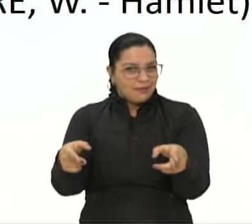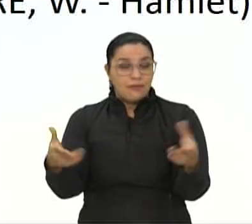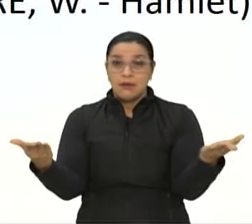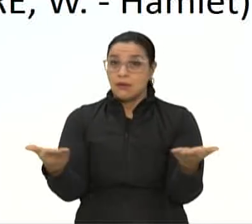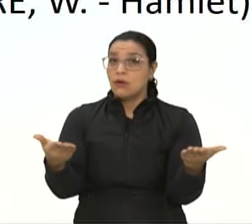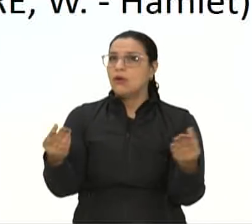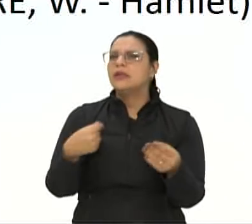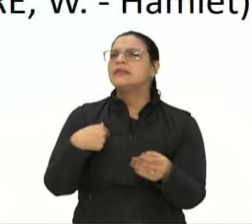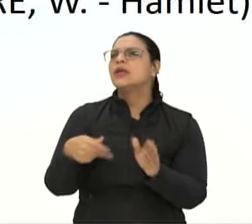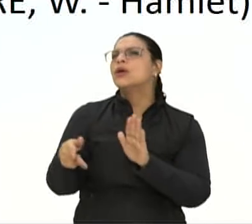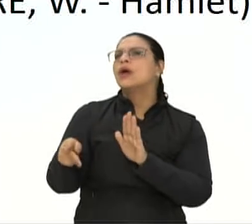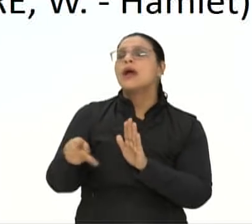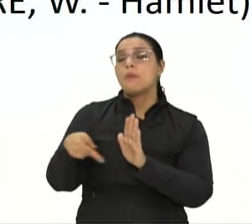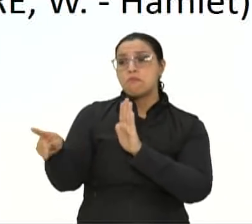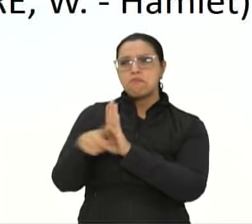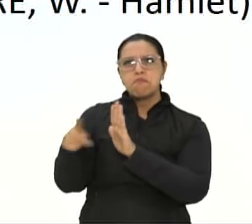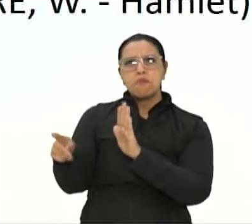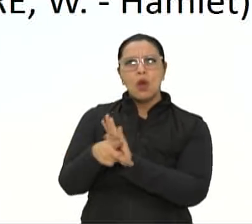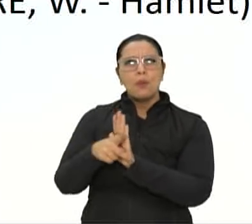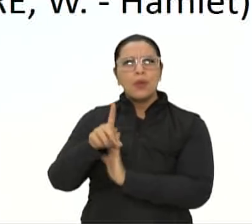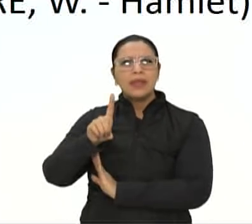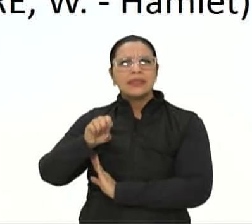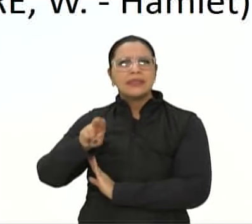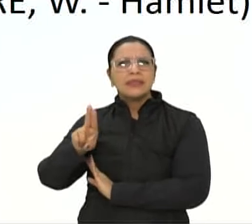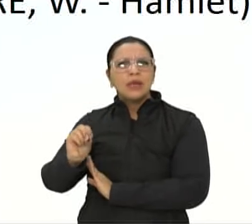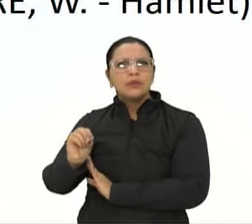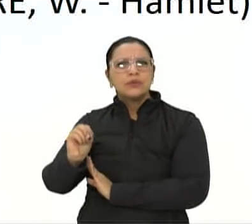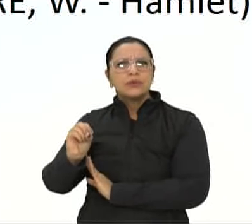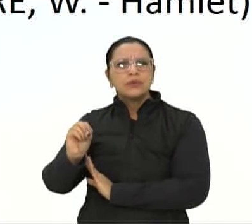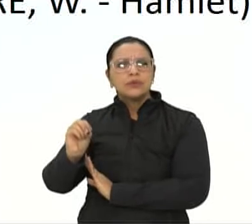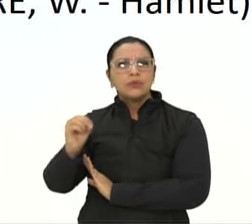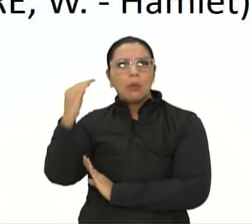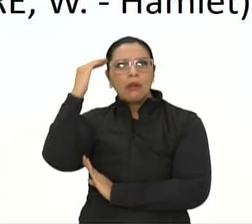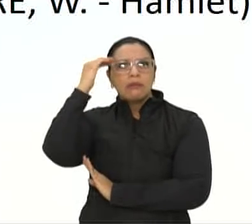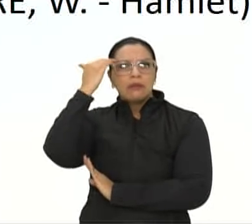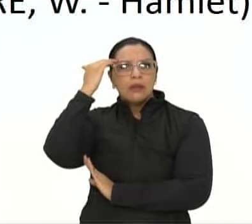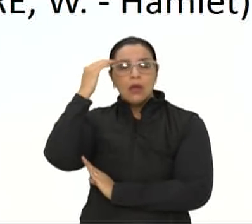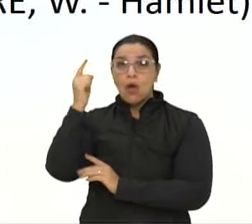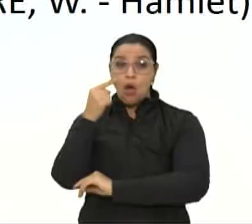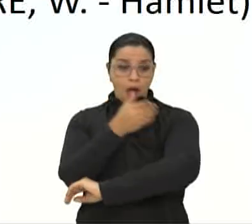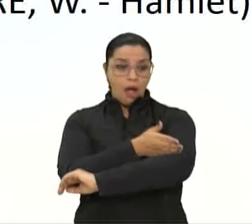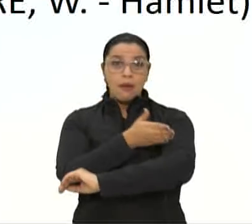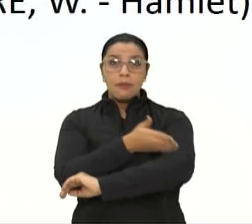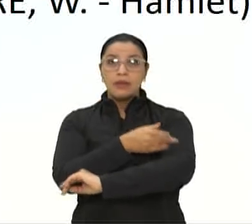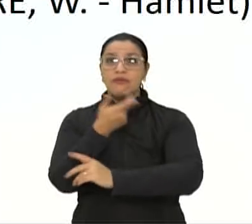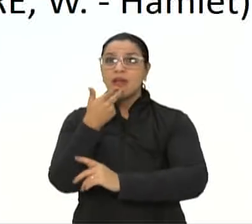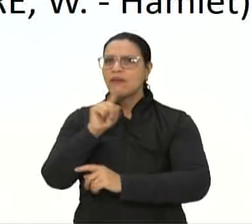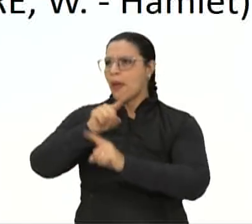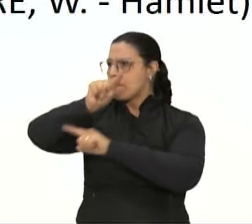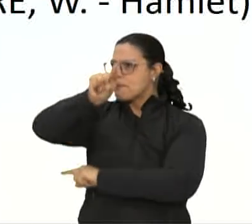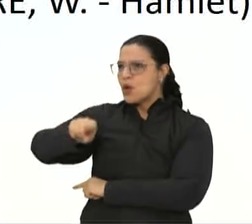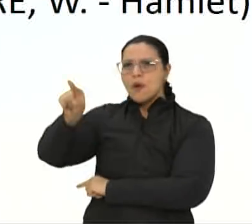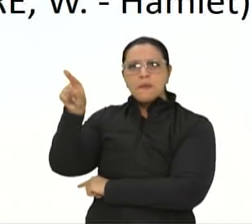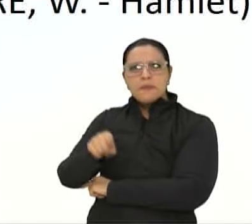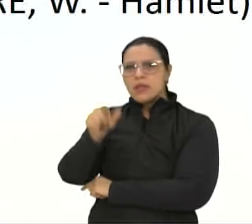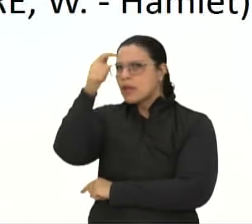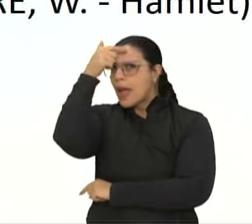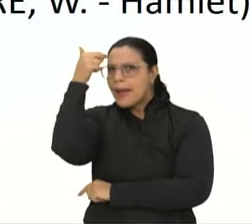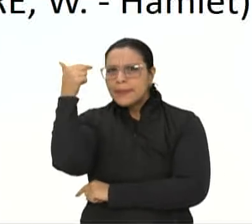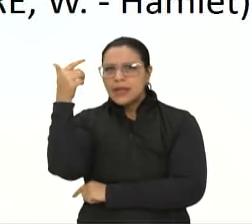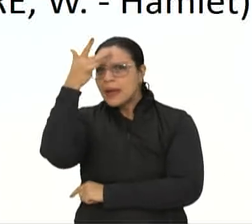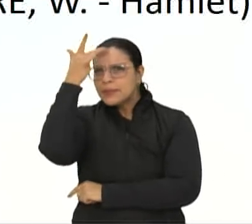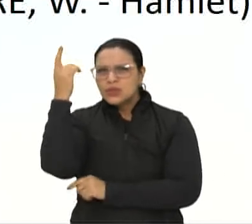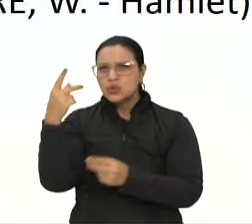ainda, né, um próprio Deus no entendimento. Pense, um medieval jamais falaria isso, que seria totalmente censurado, né? Como pode um ser humano querer